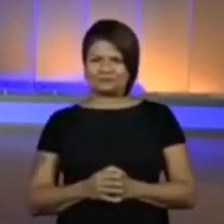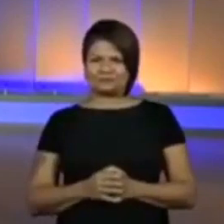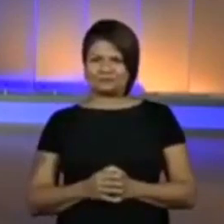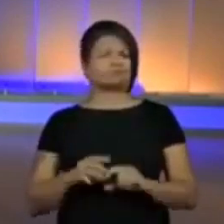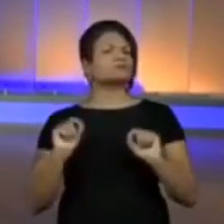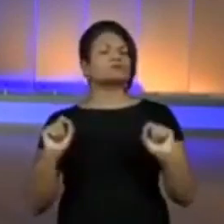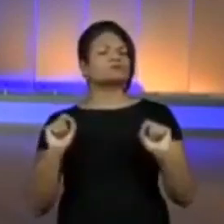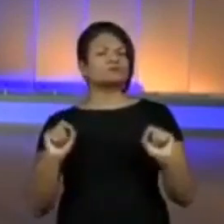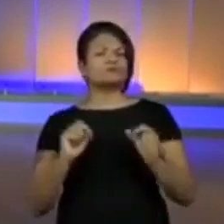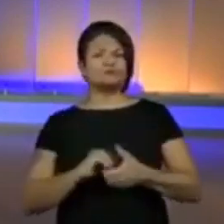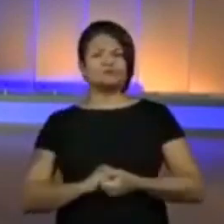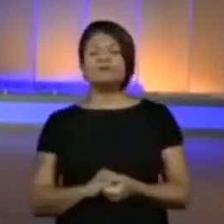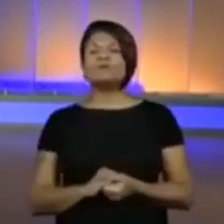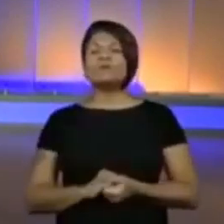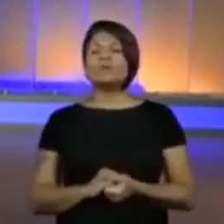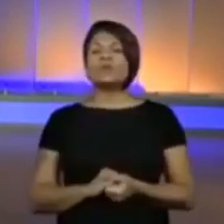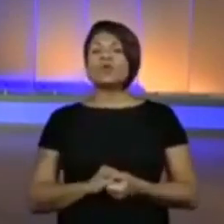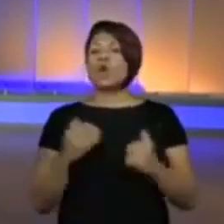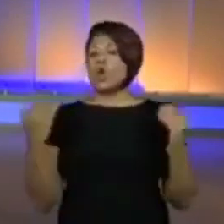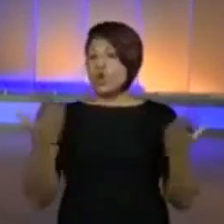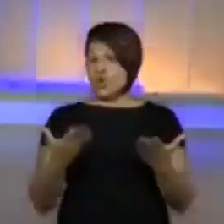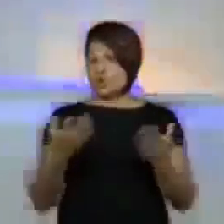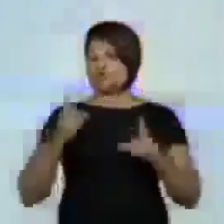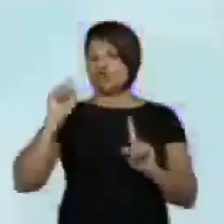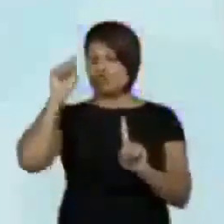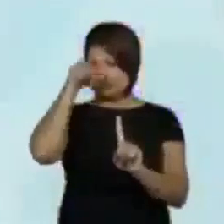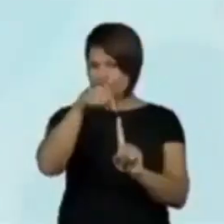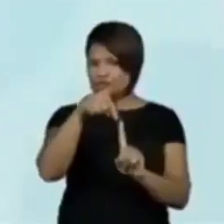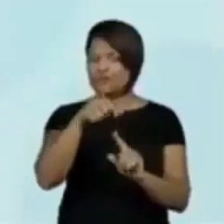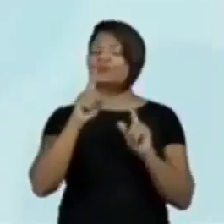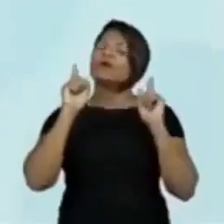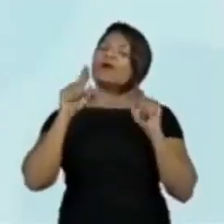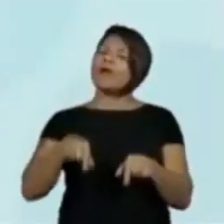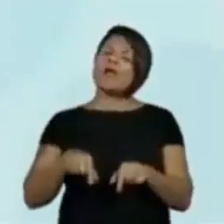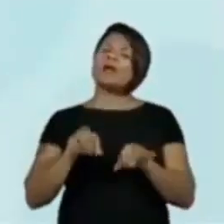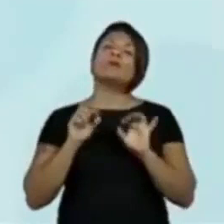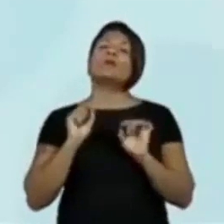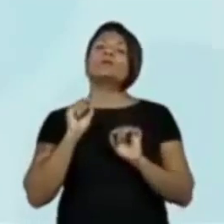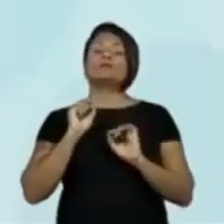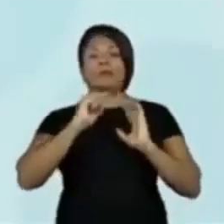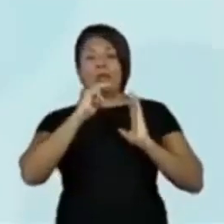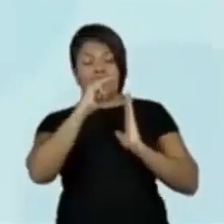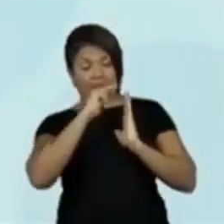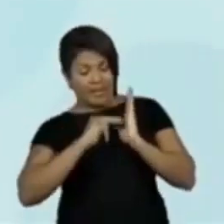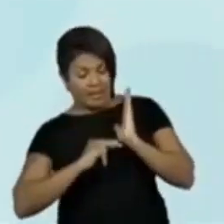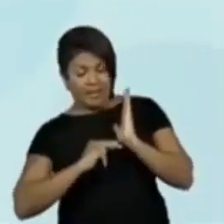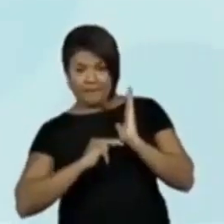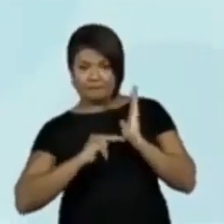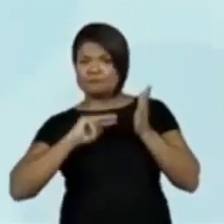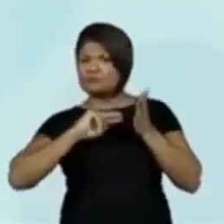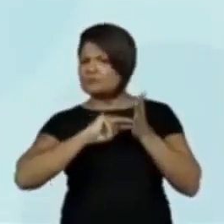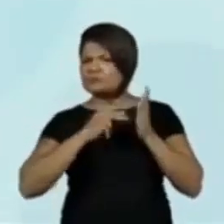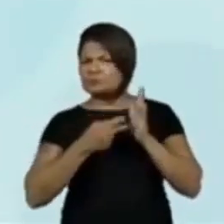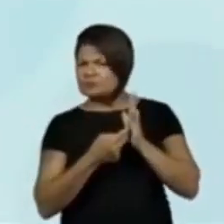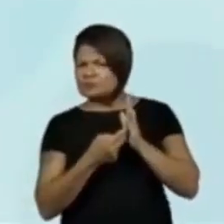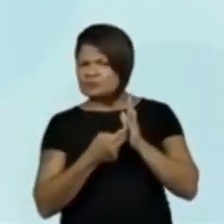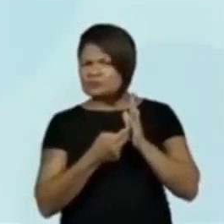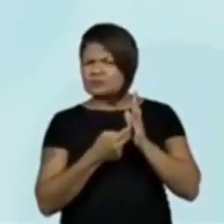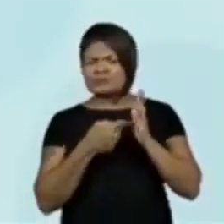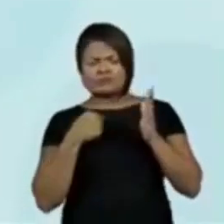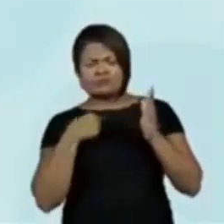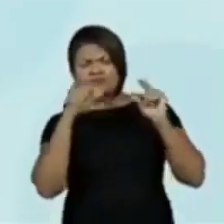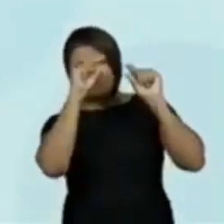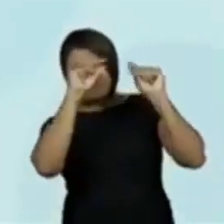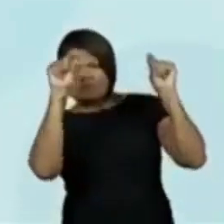Vamos ver? O nosso objetivo da aula de hoje é justamente ler, interpretar e analisar